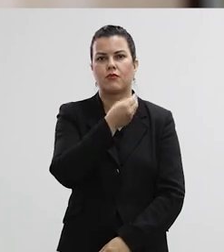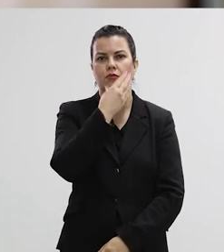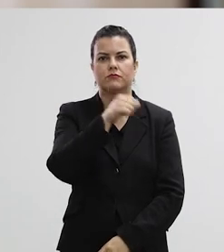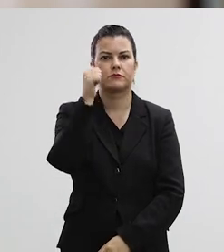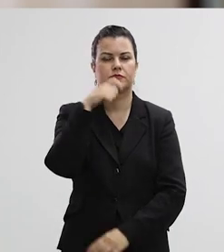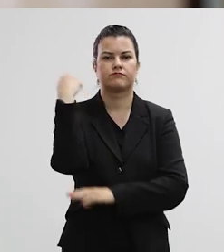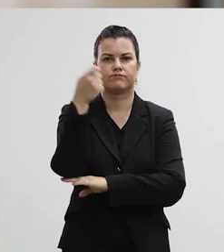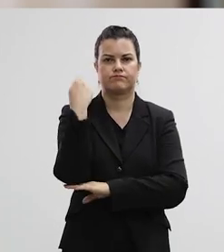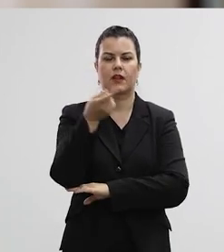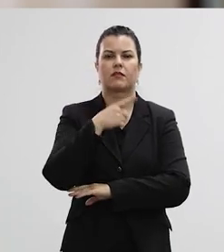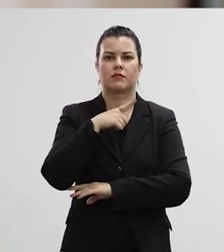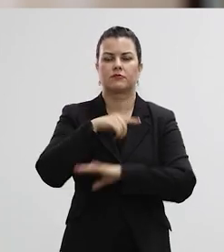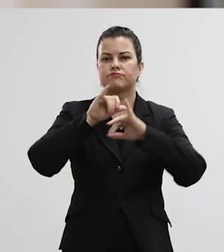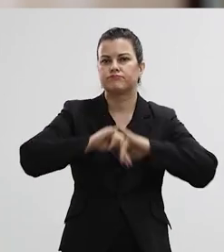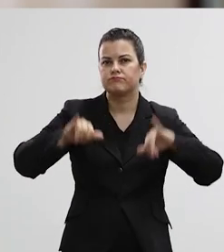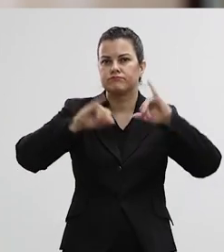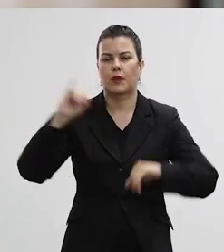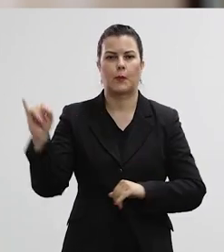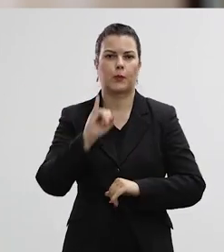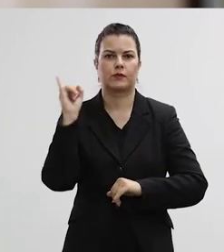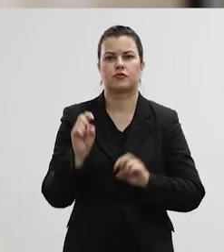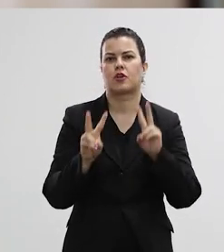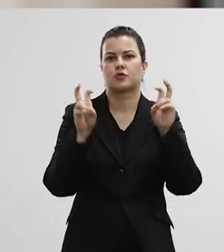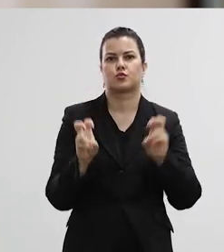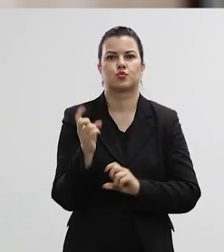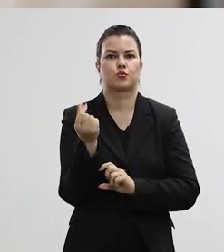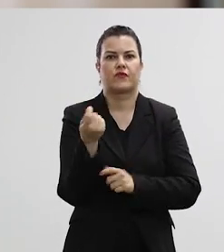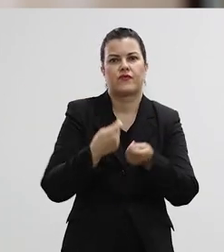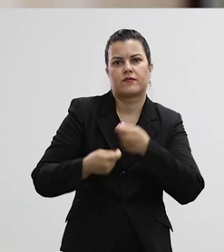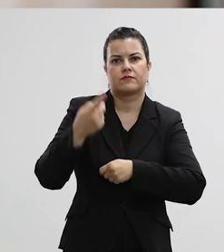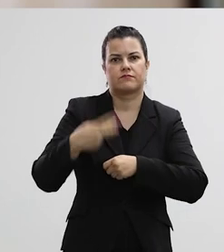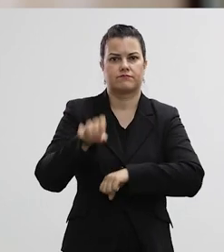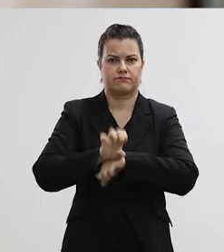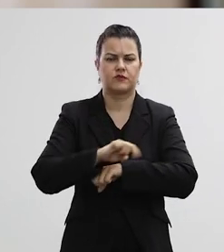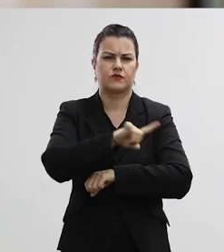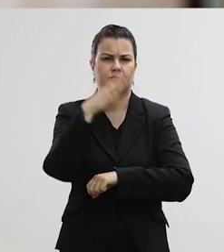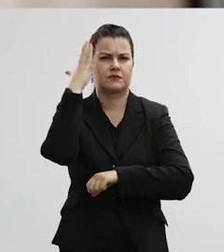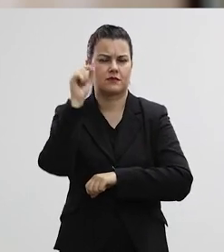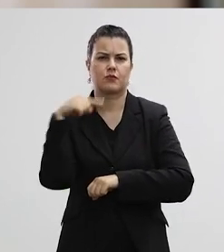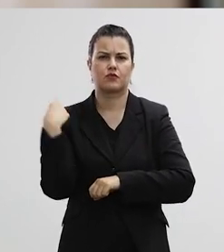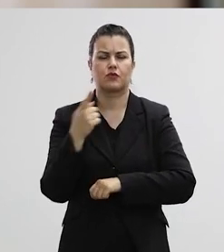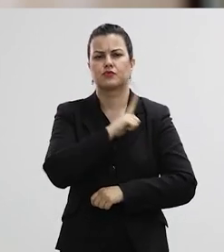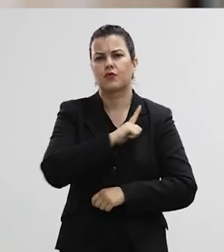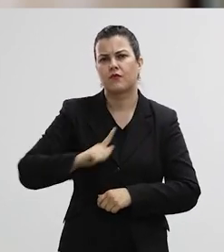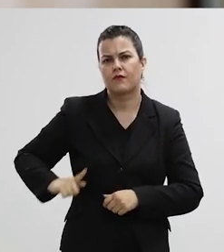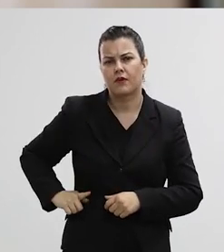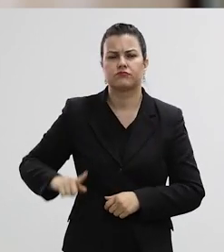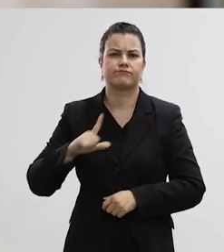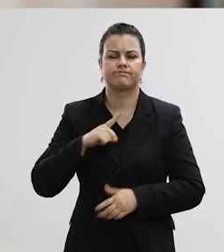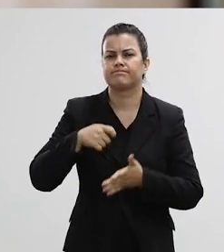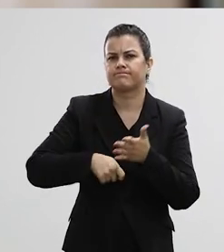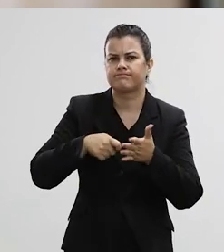os gaúchos e gaúchas nós temos uma notícia muito importante para as Finanças do nosso estátua como todos sabem o nosso governo persegue obstinadamente